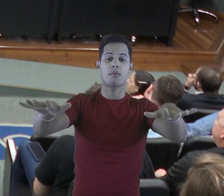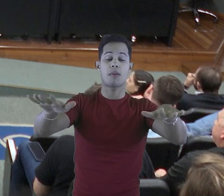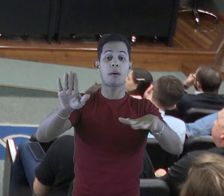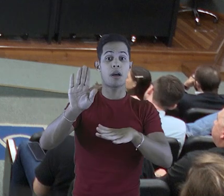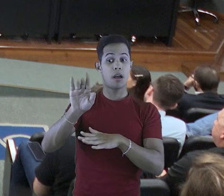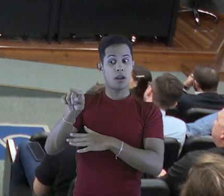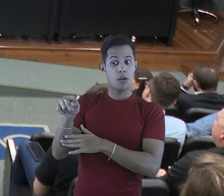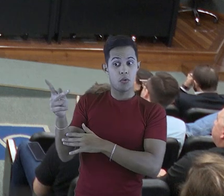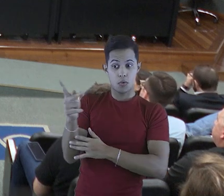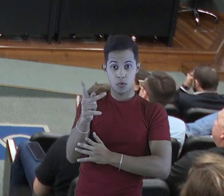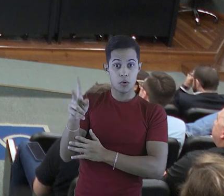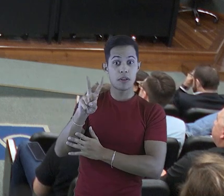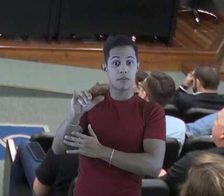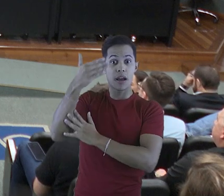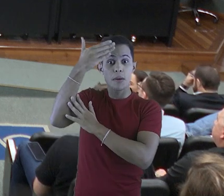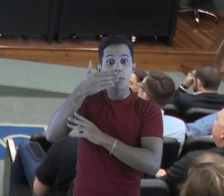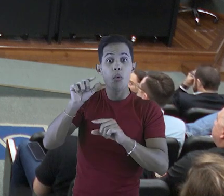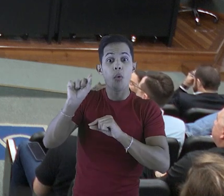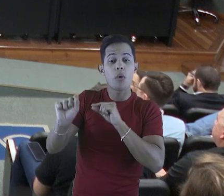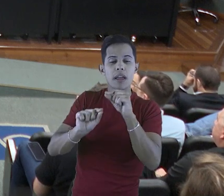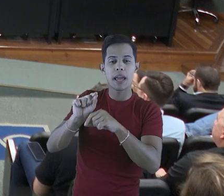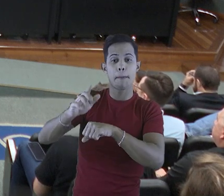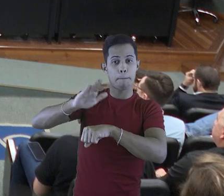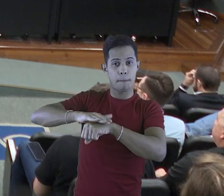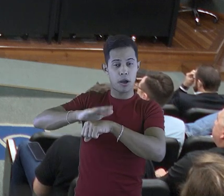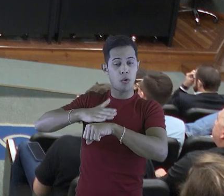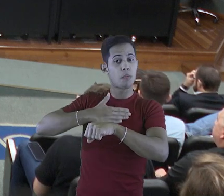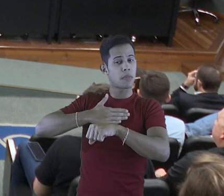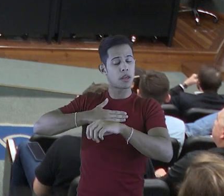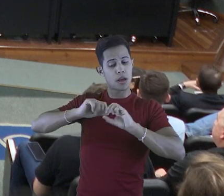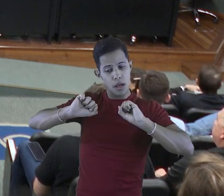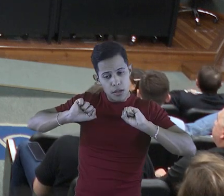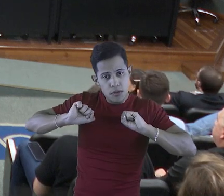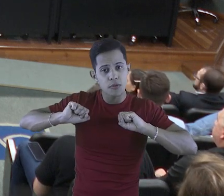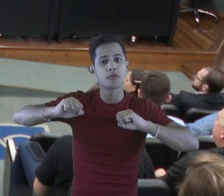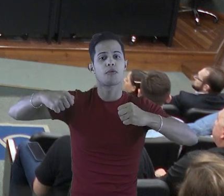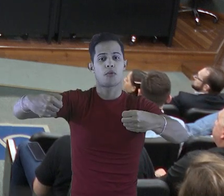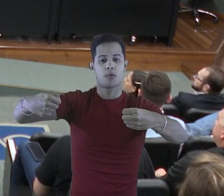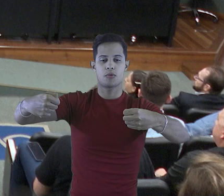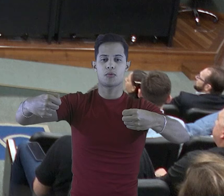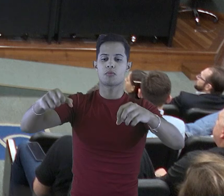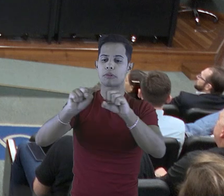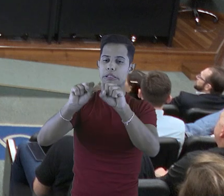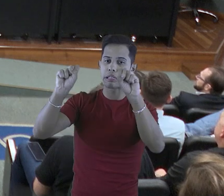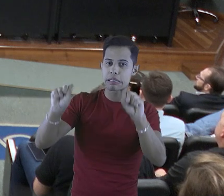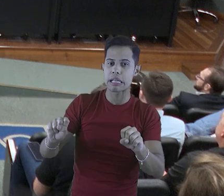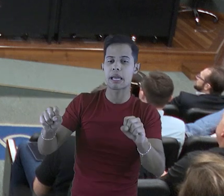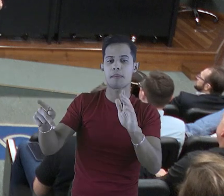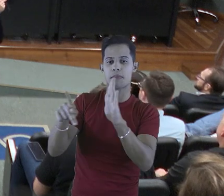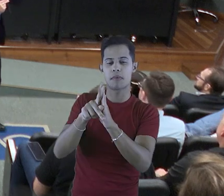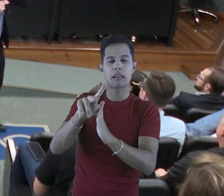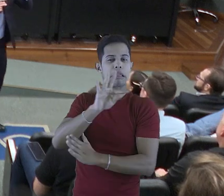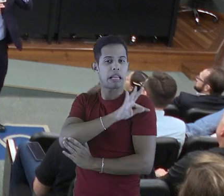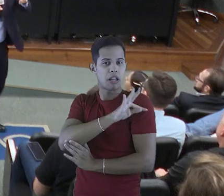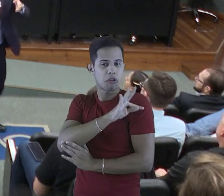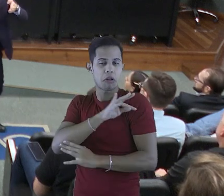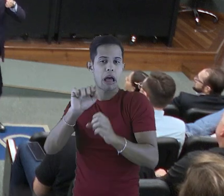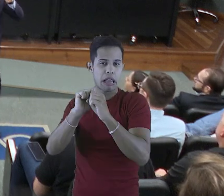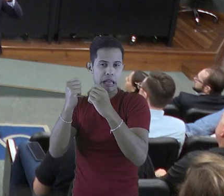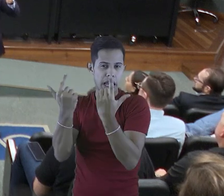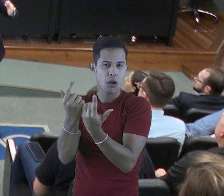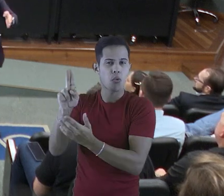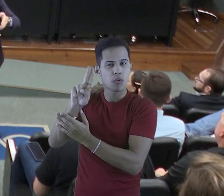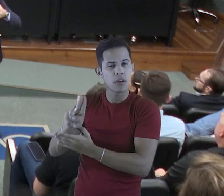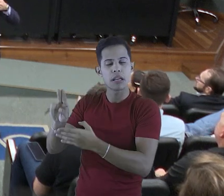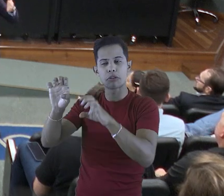omitiram. Que eles fizeram o melhor para que os meios técnicos disponíveis na Assembleia dentro do orçamento,